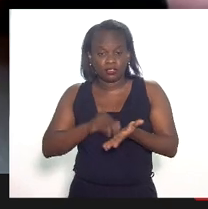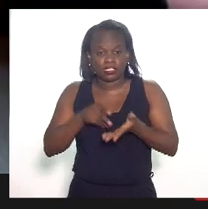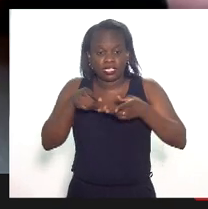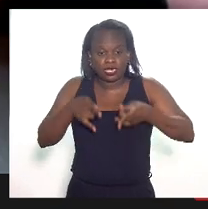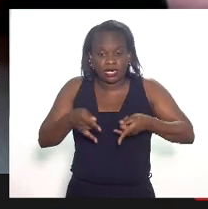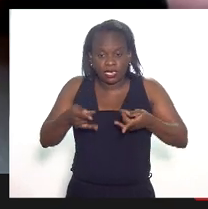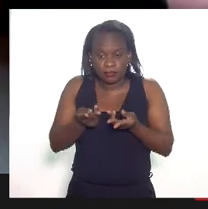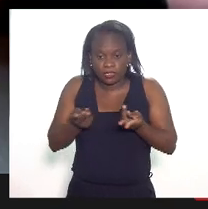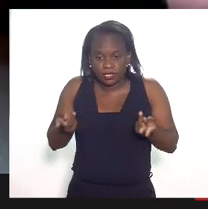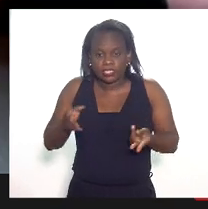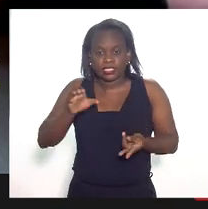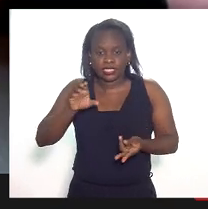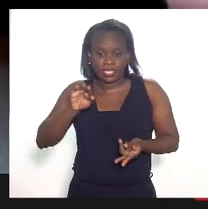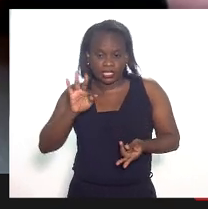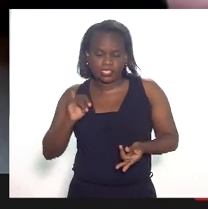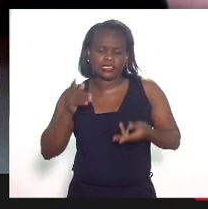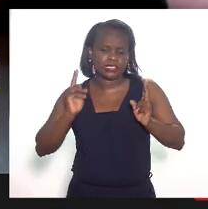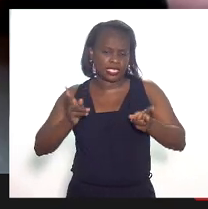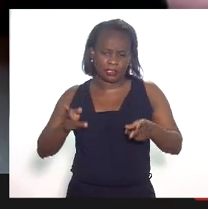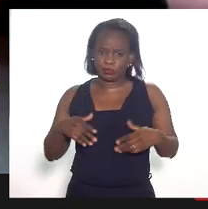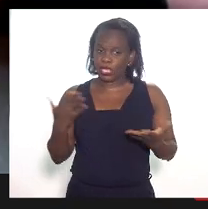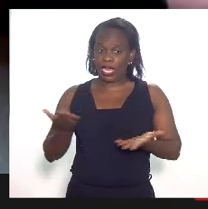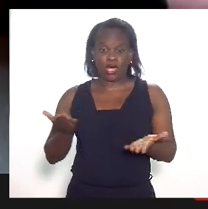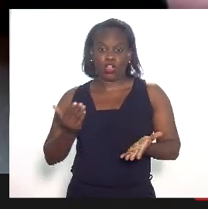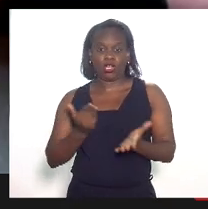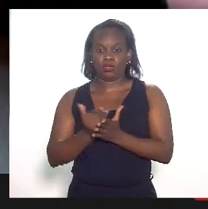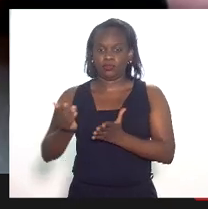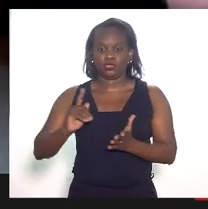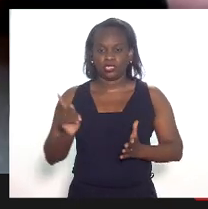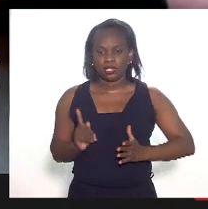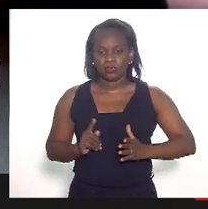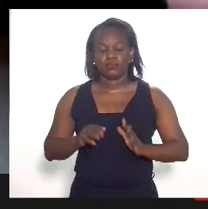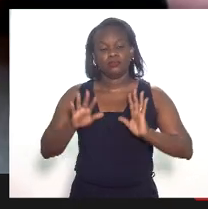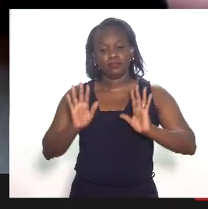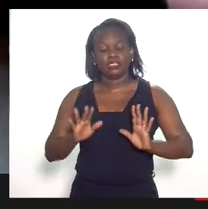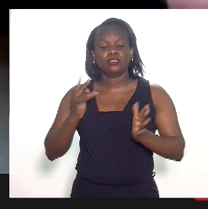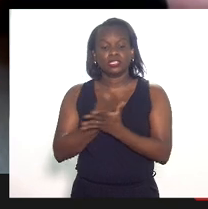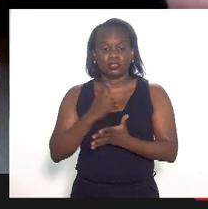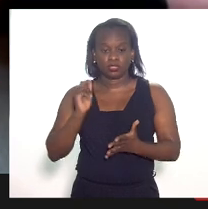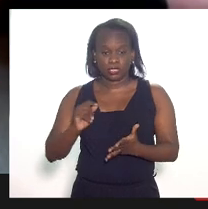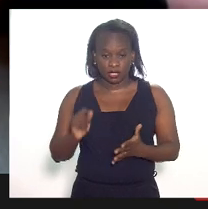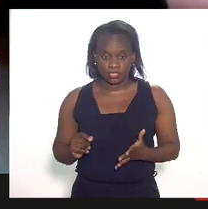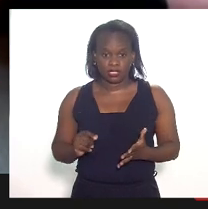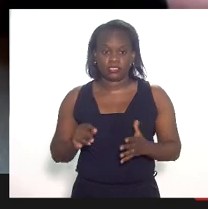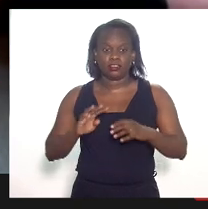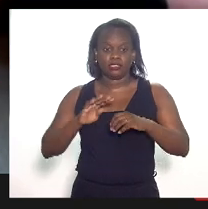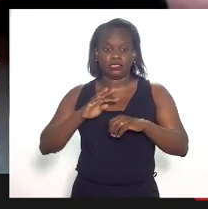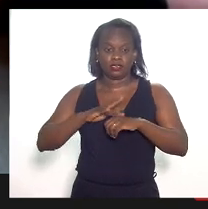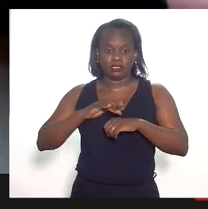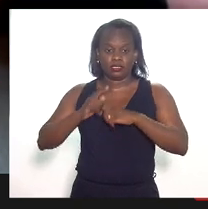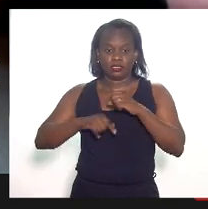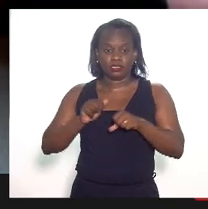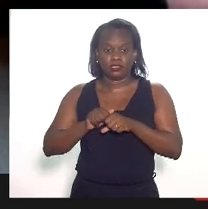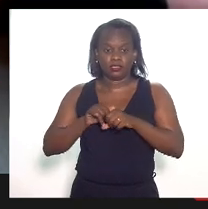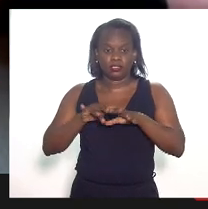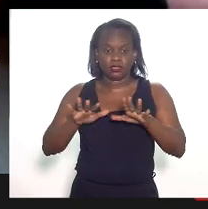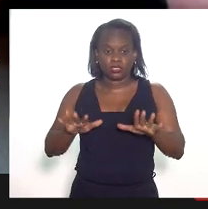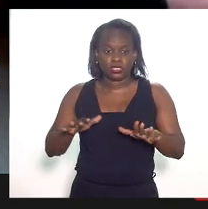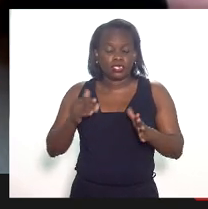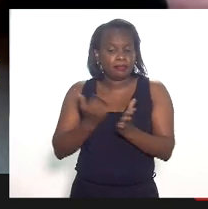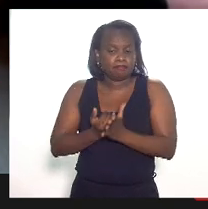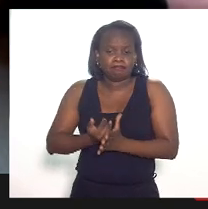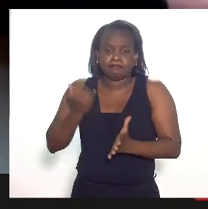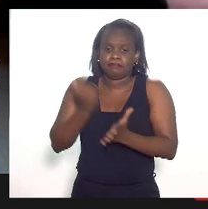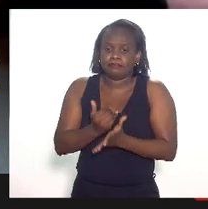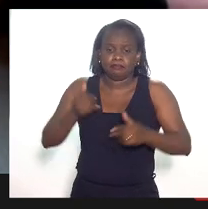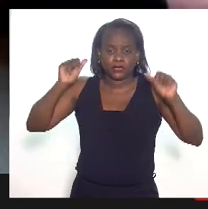de leitos CTI, sempre houve isso. Não foi agora, não sei. Então, o que acontece? Que a pandemia só desnudou o problema